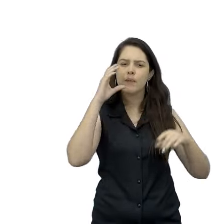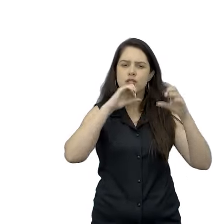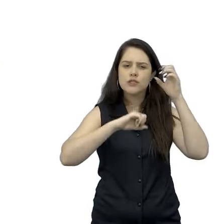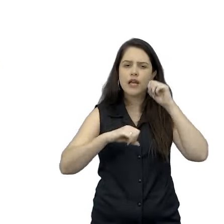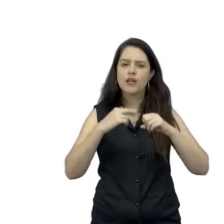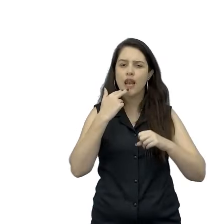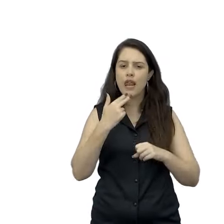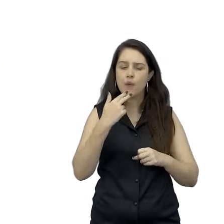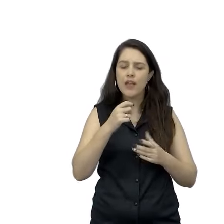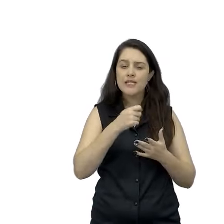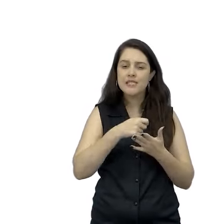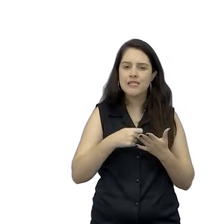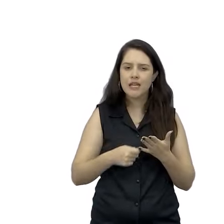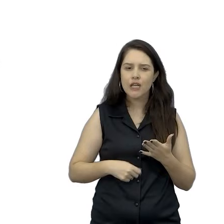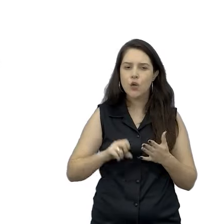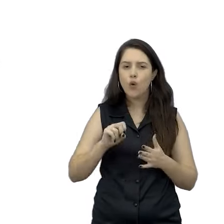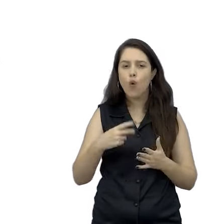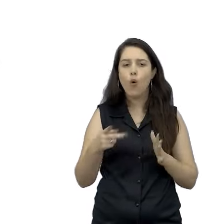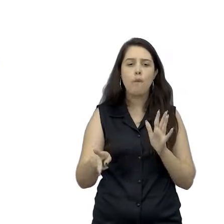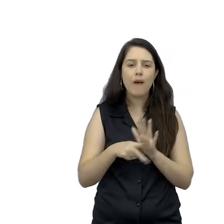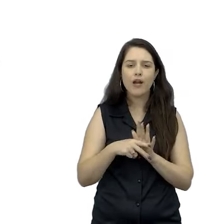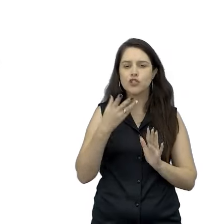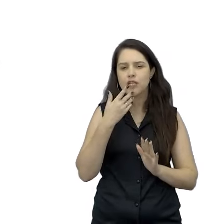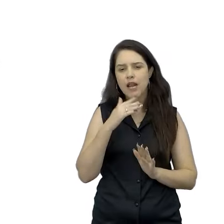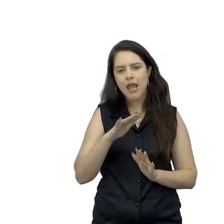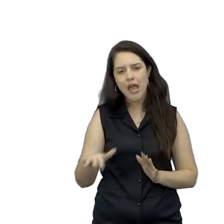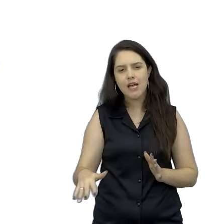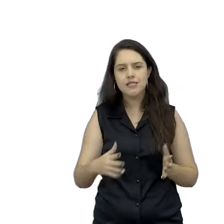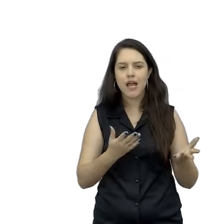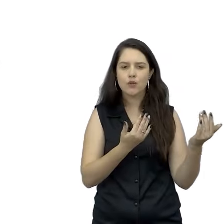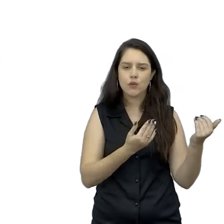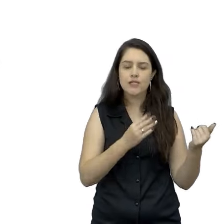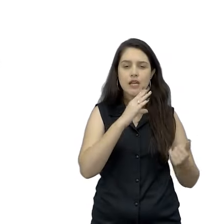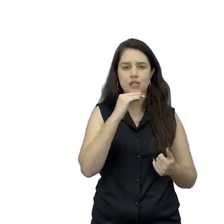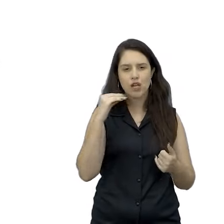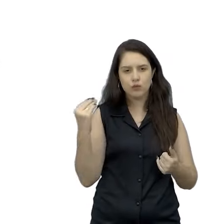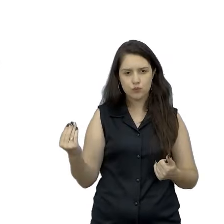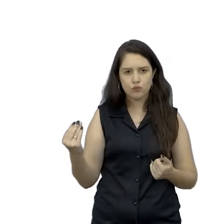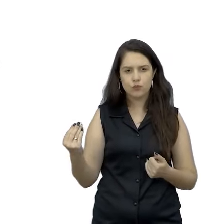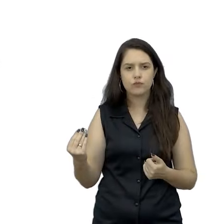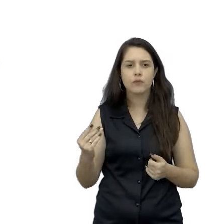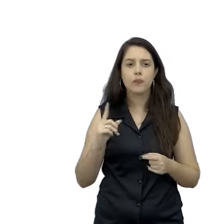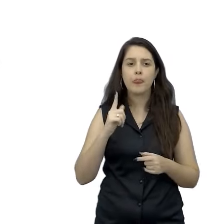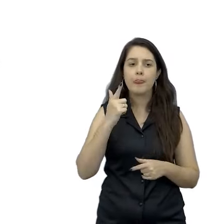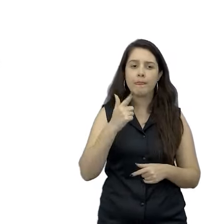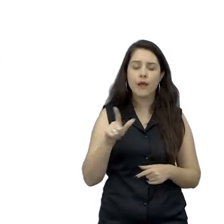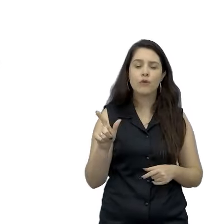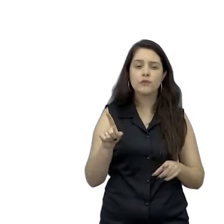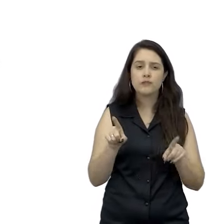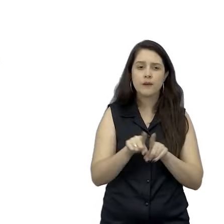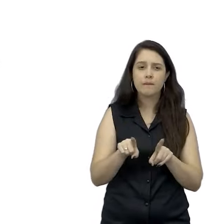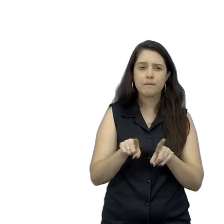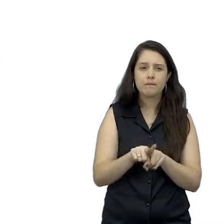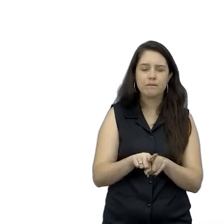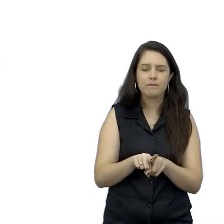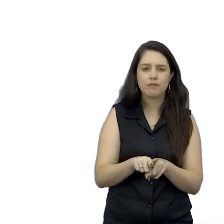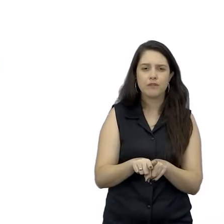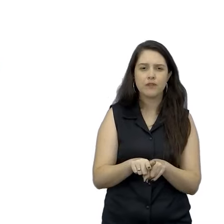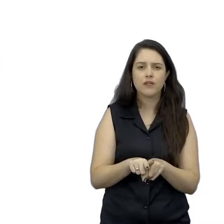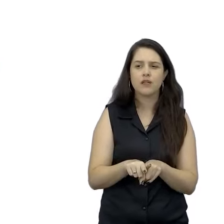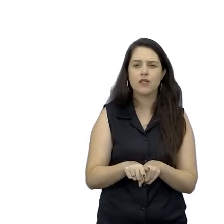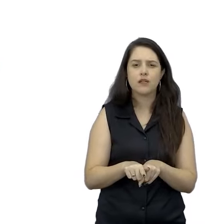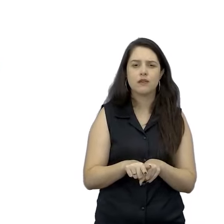aprendizagem da língua escrita, por parte das crianças, dos adolescentes e dos adultos. E a outra autora, né, a Silva